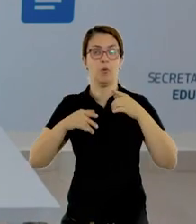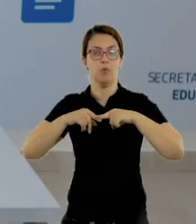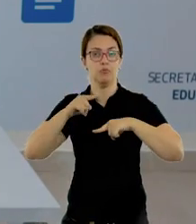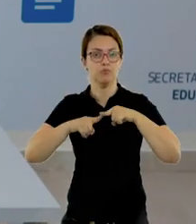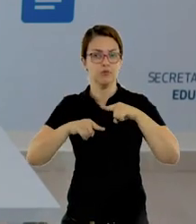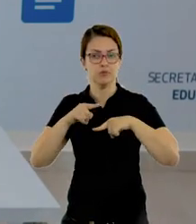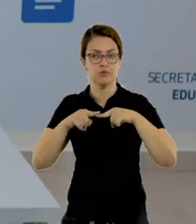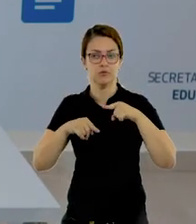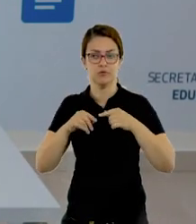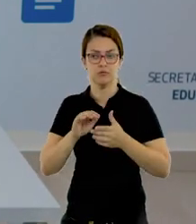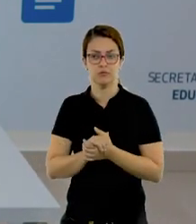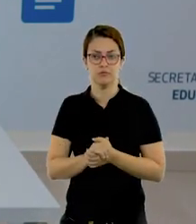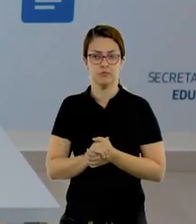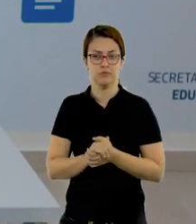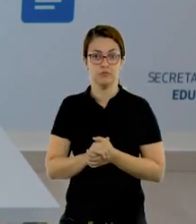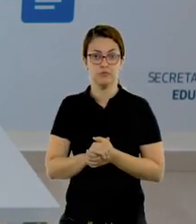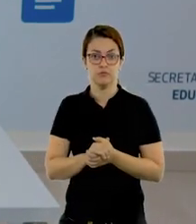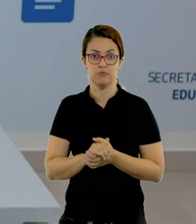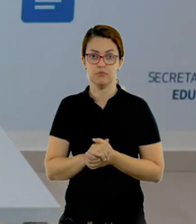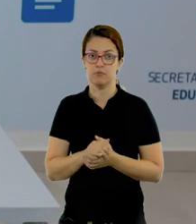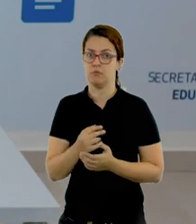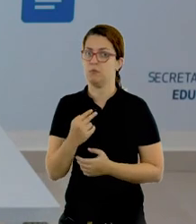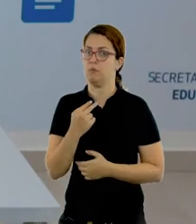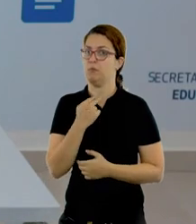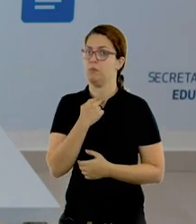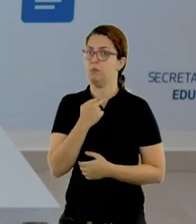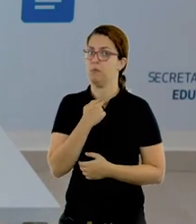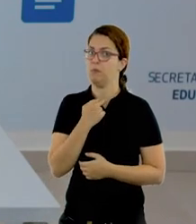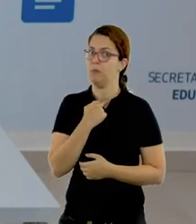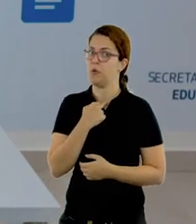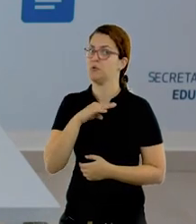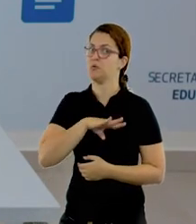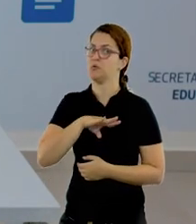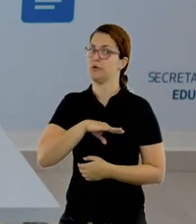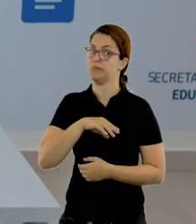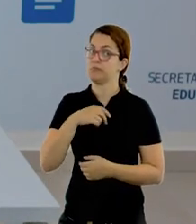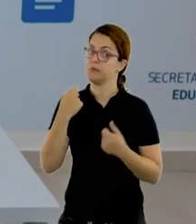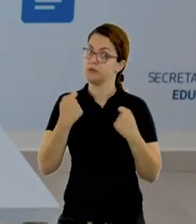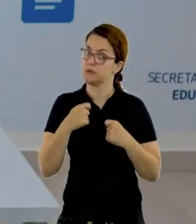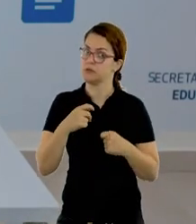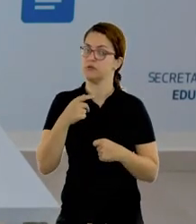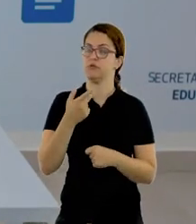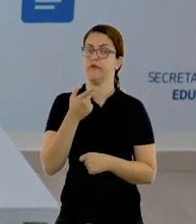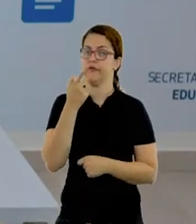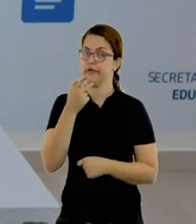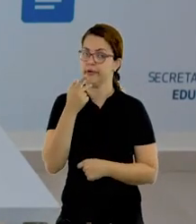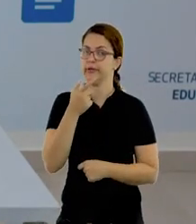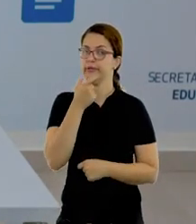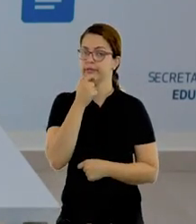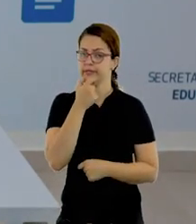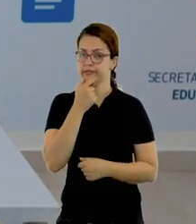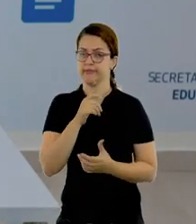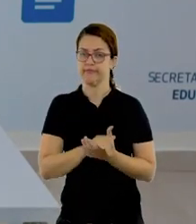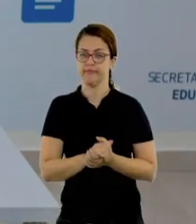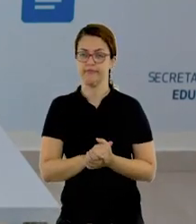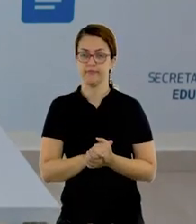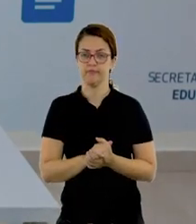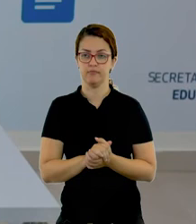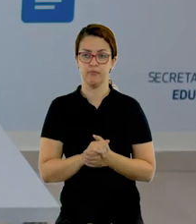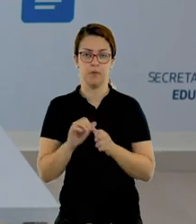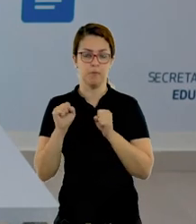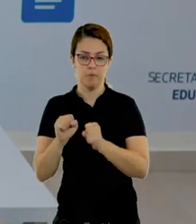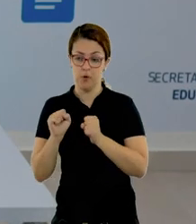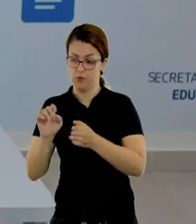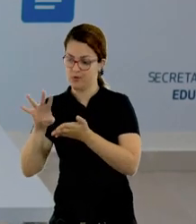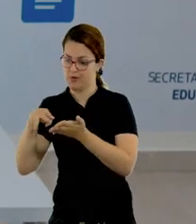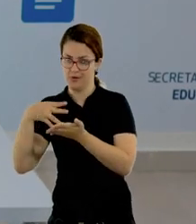que é que eu estou fazendo. Ah, lembrando, não vale responder em português, tem que responder em inglês. Qualquer coisa, quer fazer uma